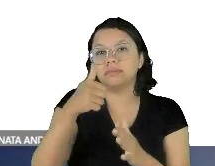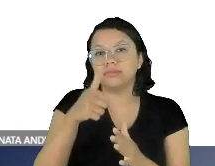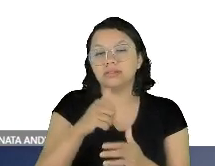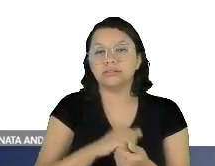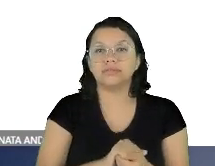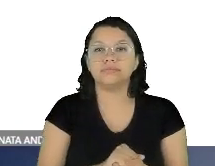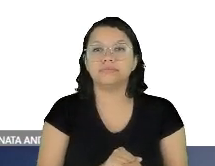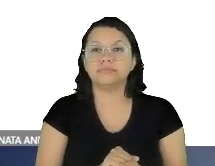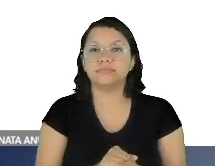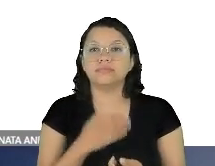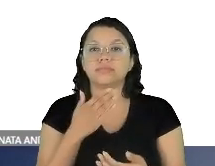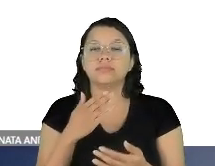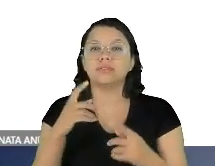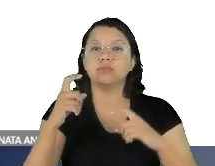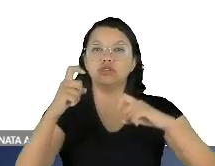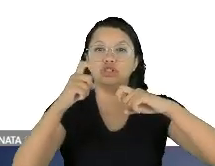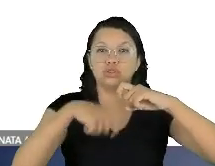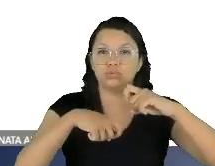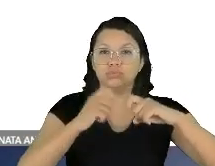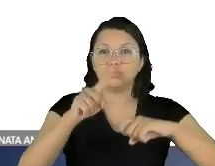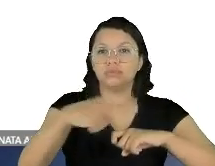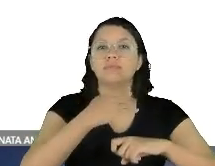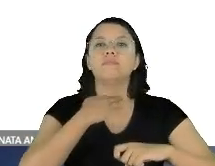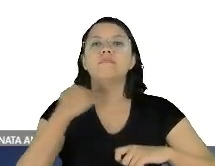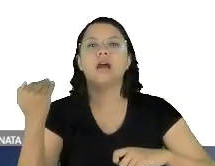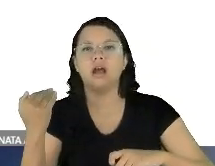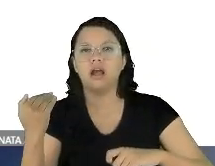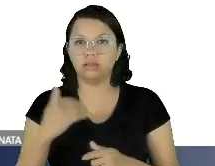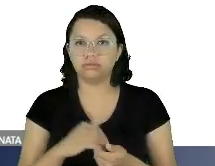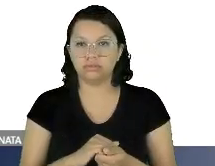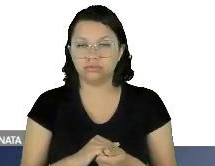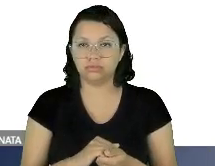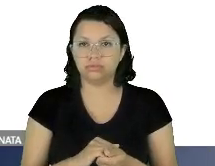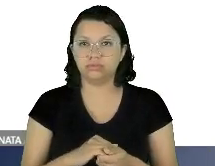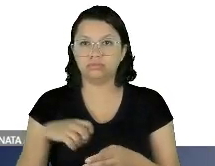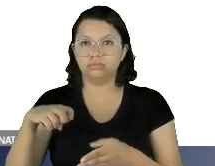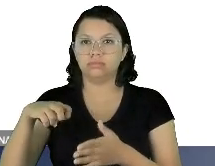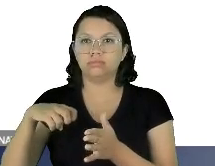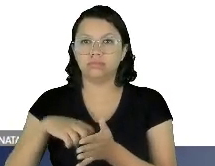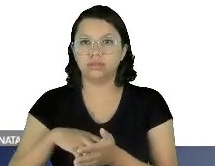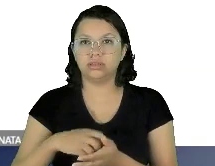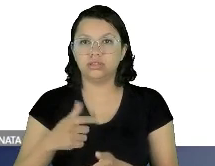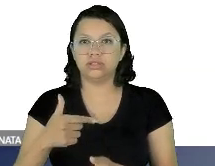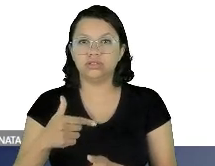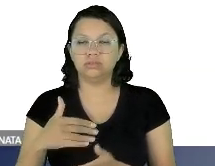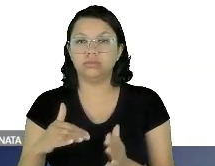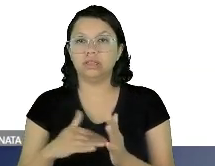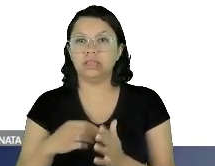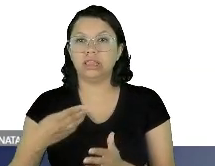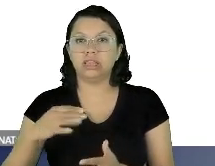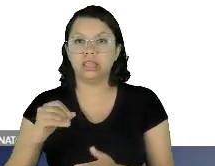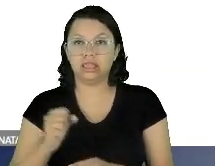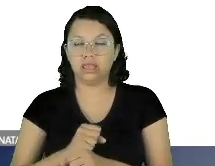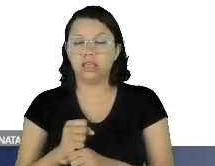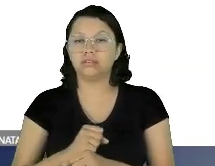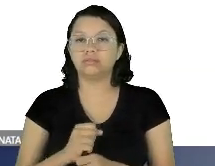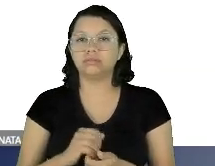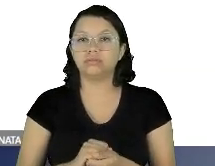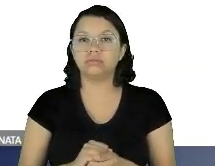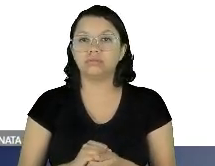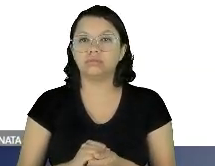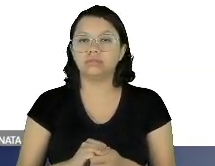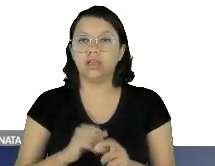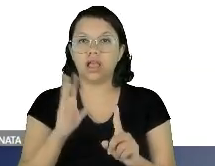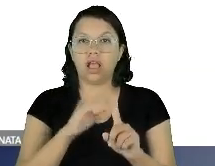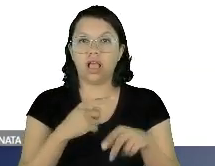primeiro, o estupro seguido de morte, pena de 12 a 30 anos. Depois, o estupro com lesão